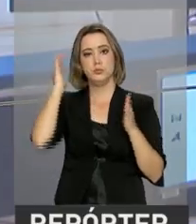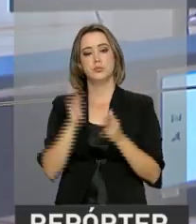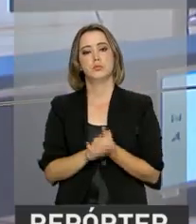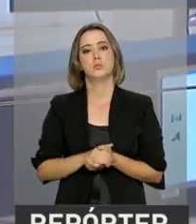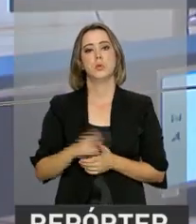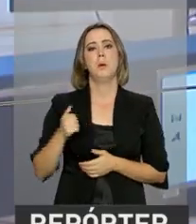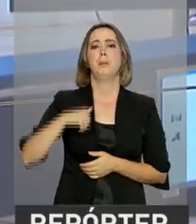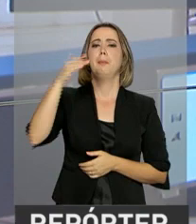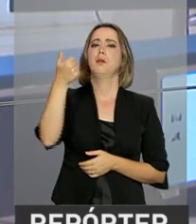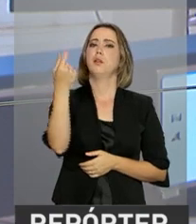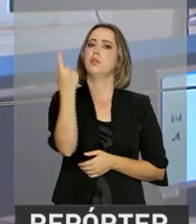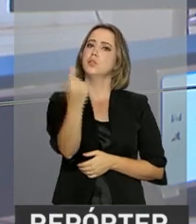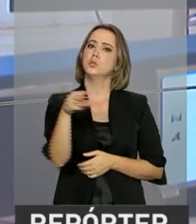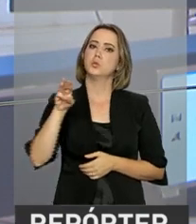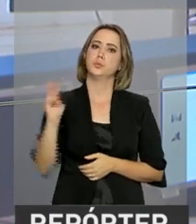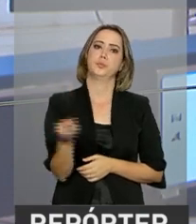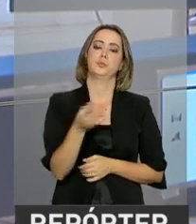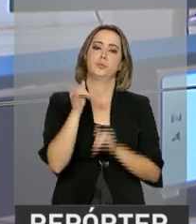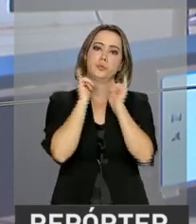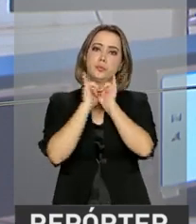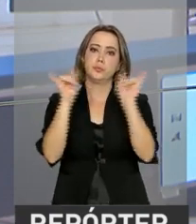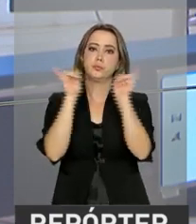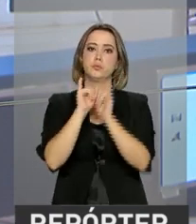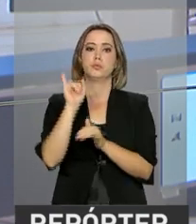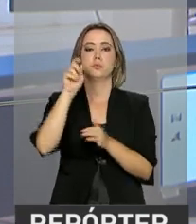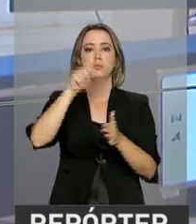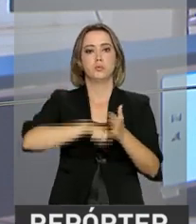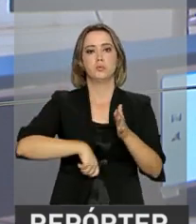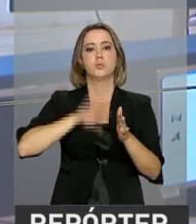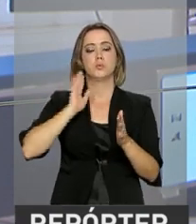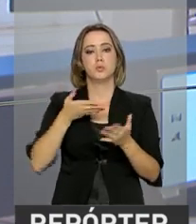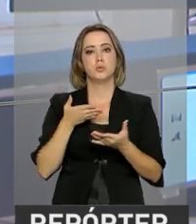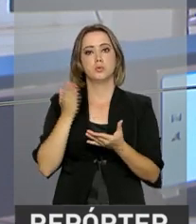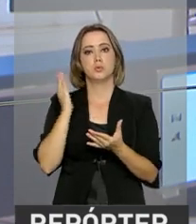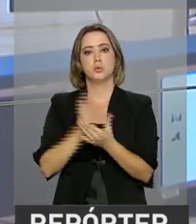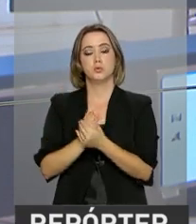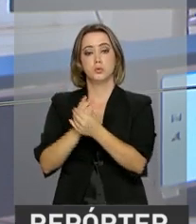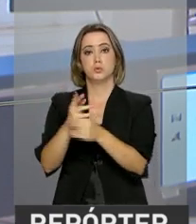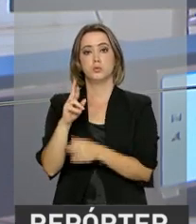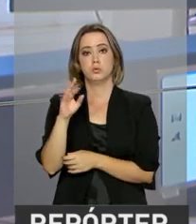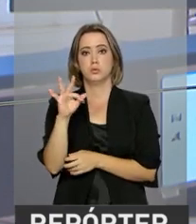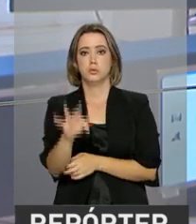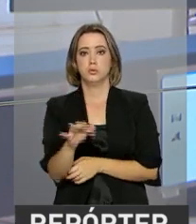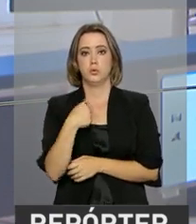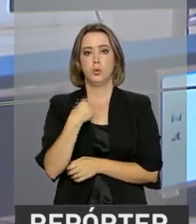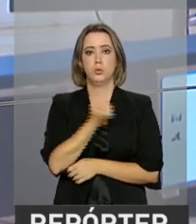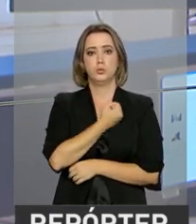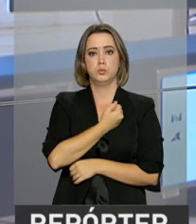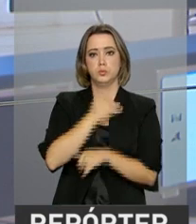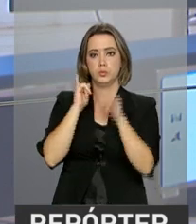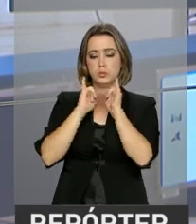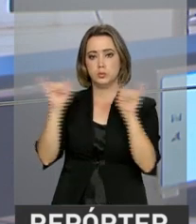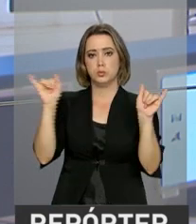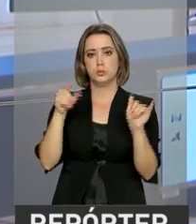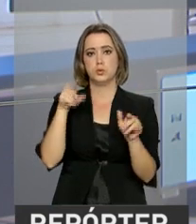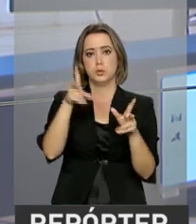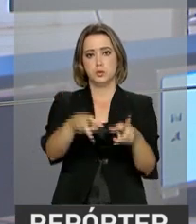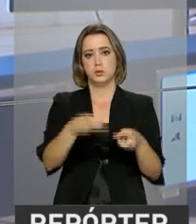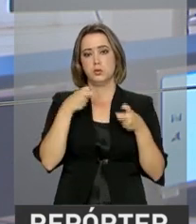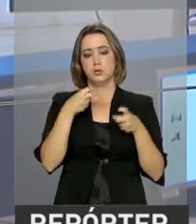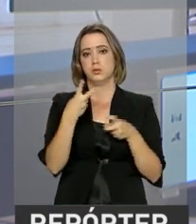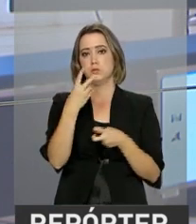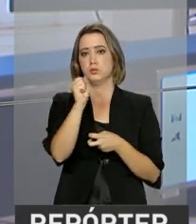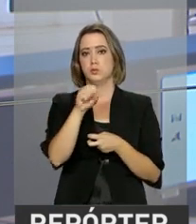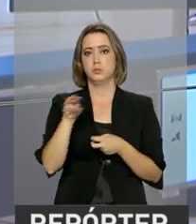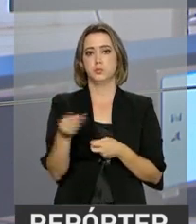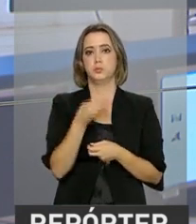mais de 1 milhão de declarações do Imposto de Renda já foram enviadas para a Receita Federal o número foi divulgado agora a pouco a expectativa é